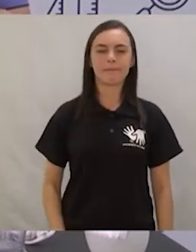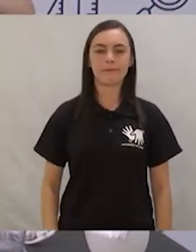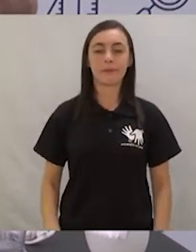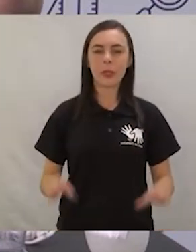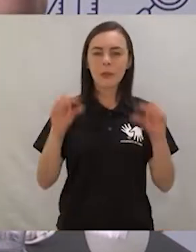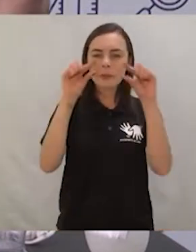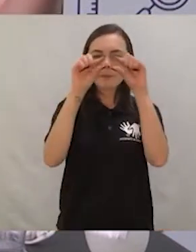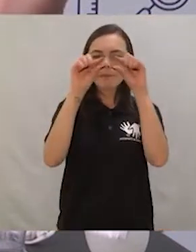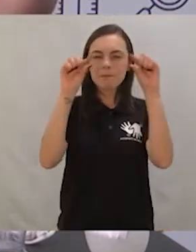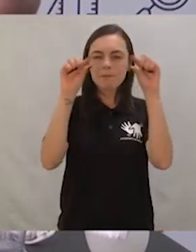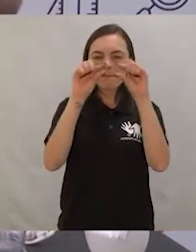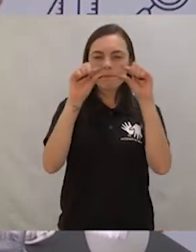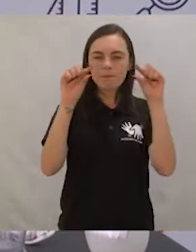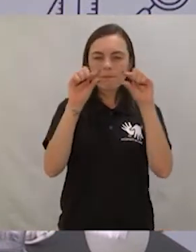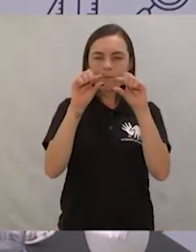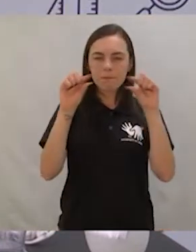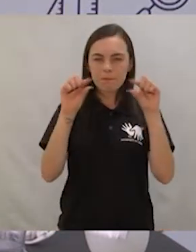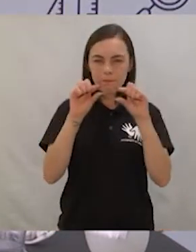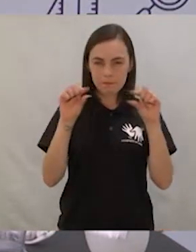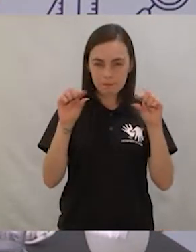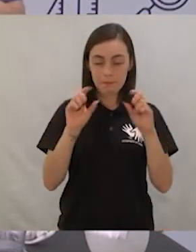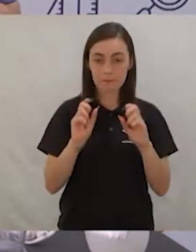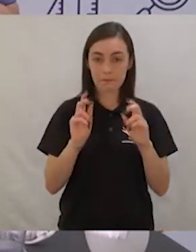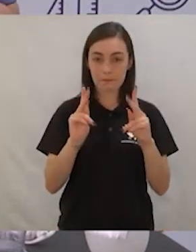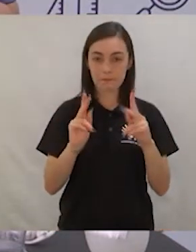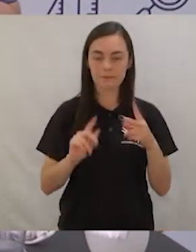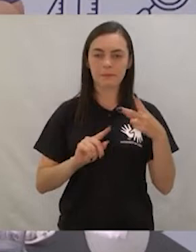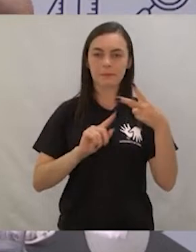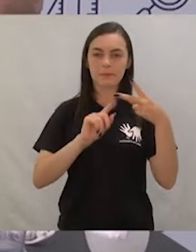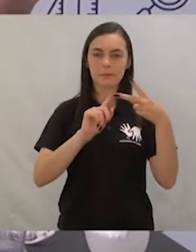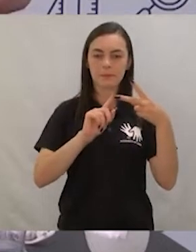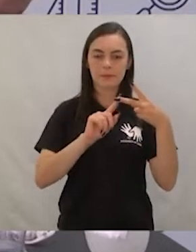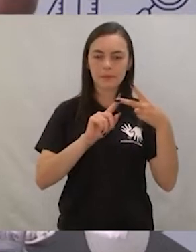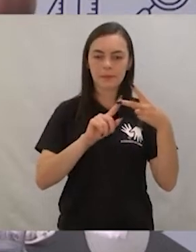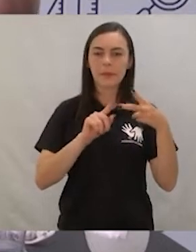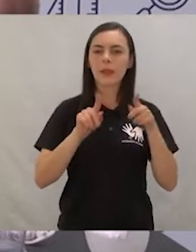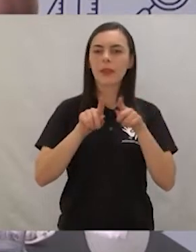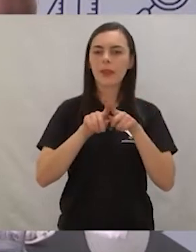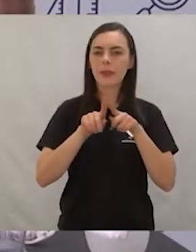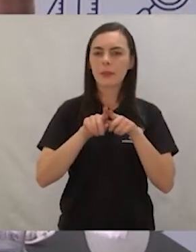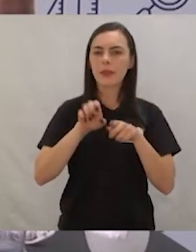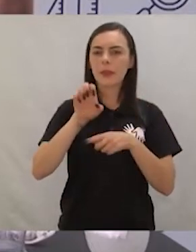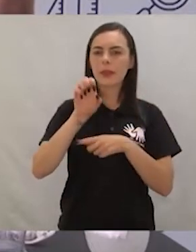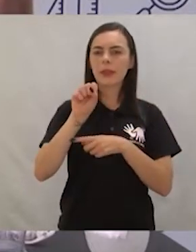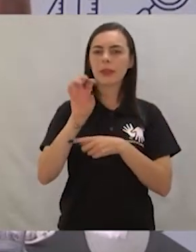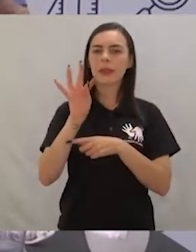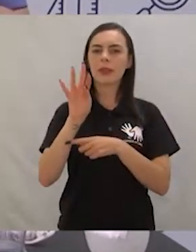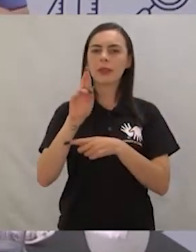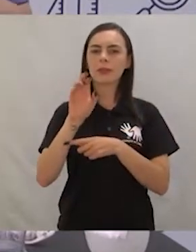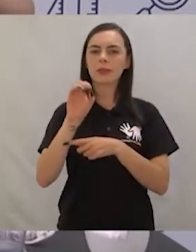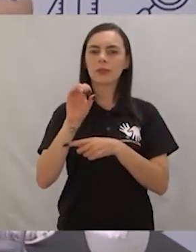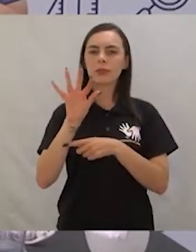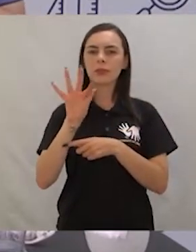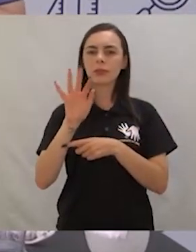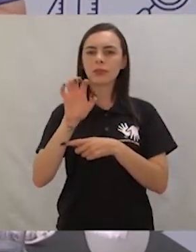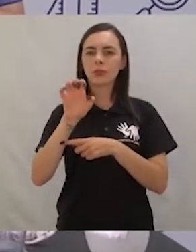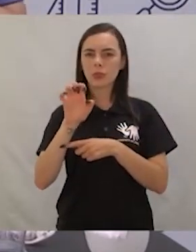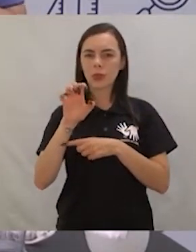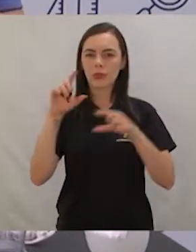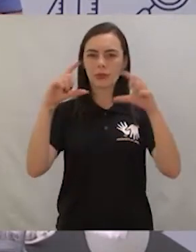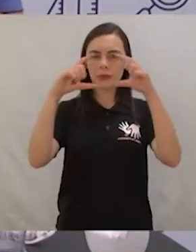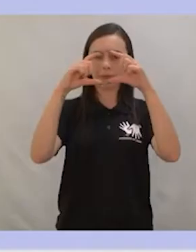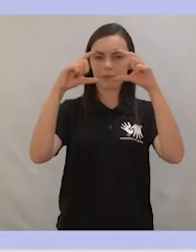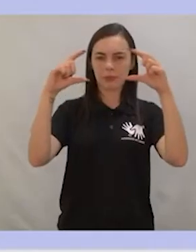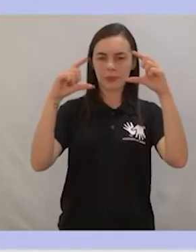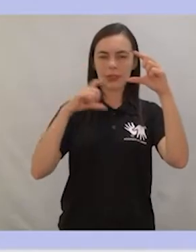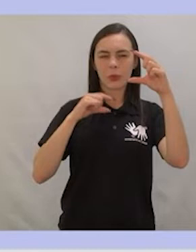bem. Então, verso é cada linha do poema. Lá no poema também tem estrofes. As estrofes são o quê?